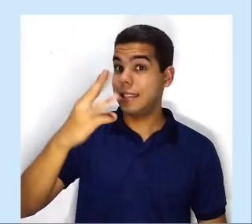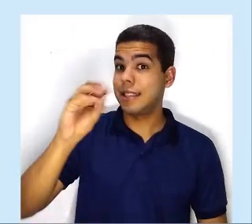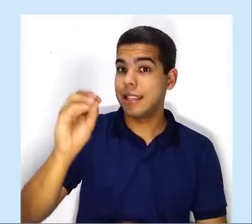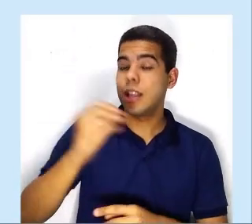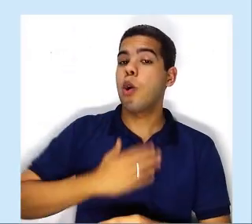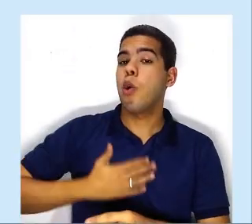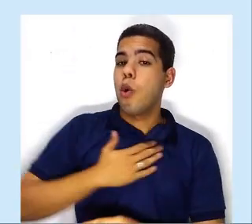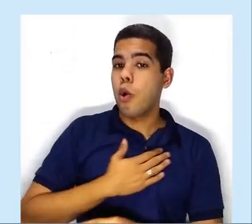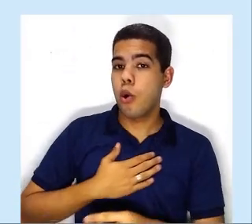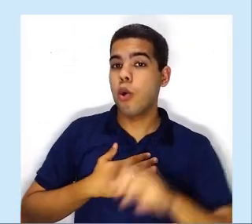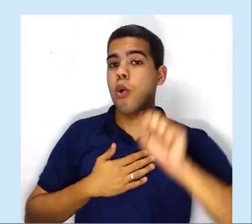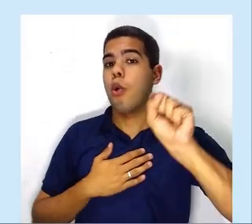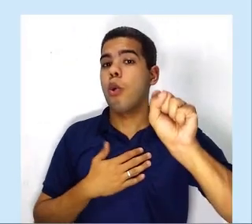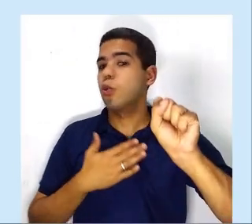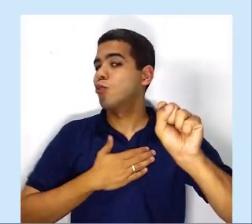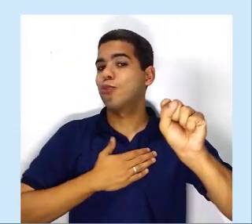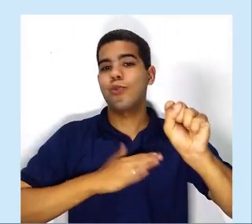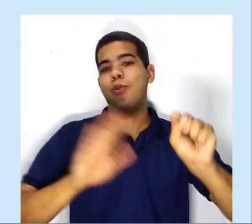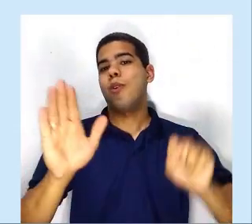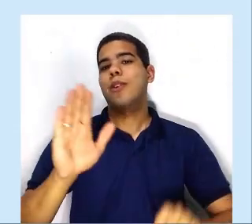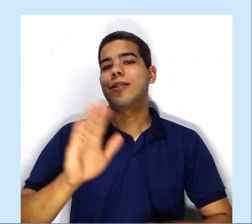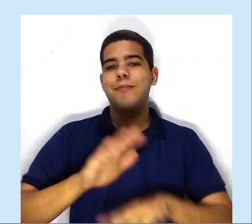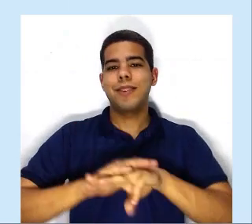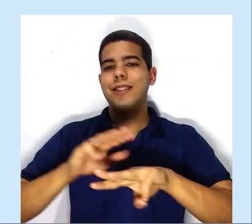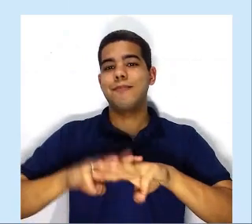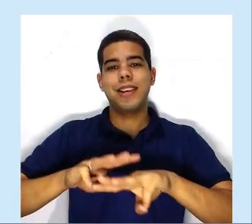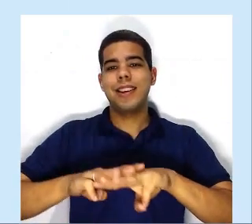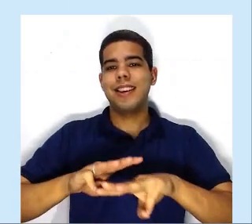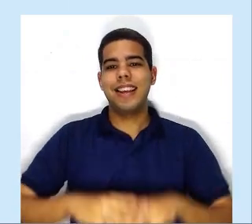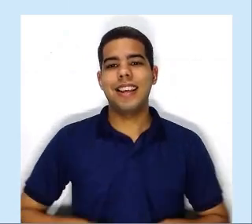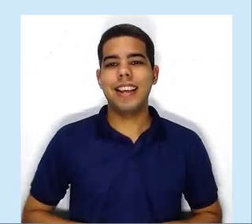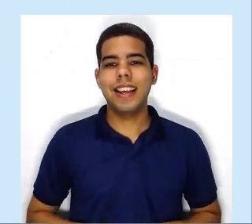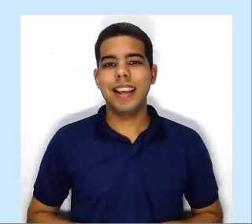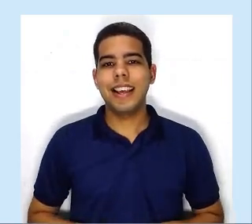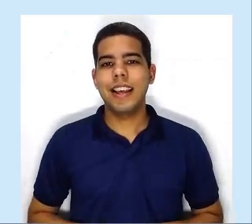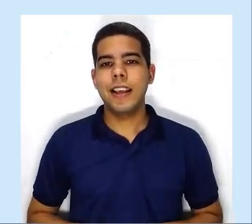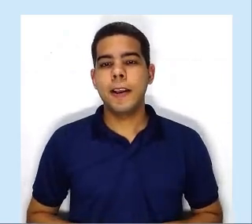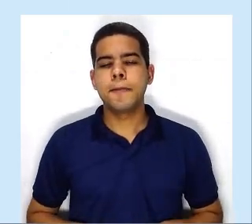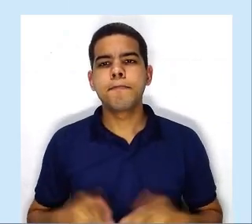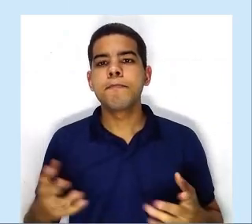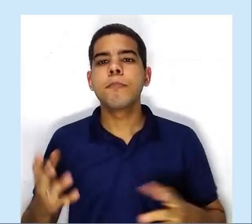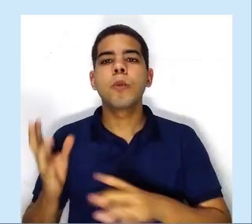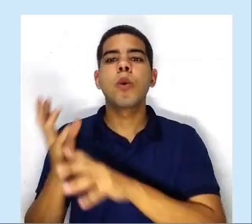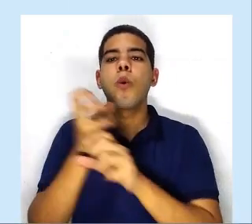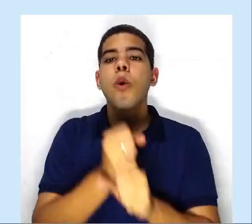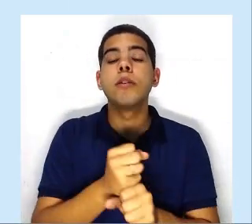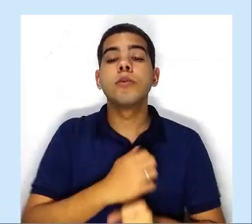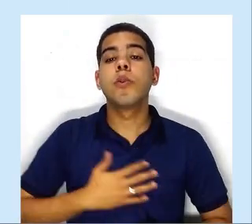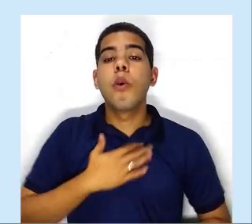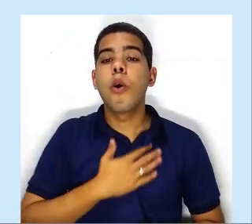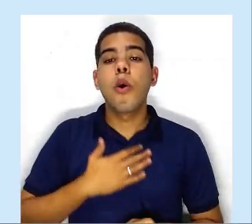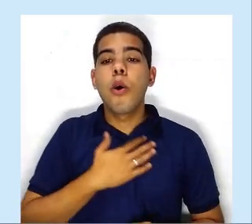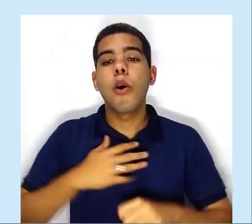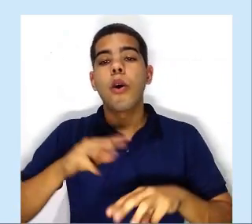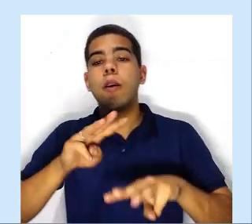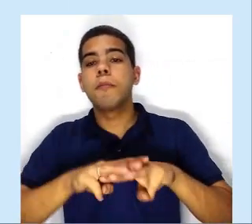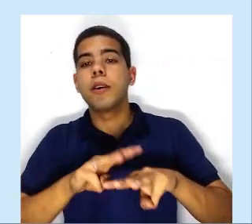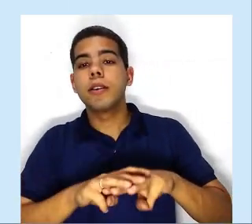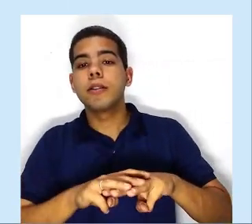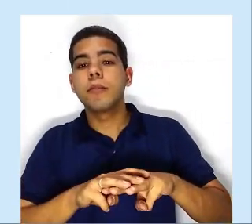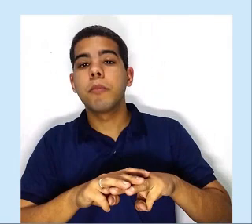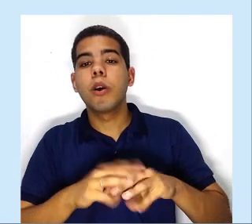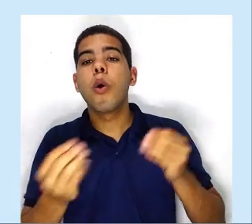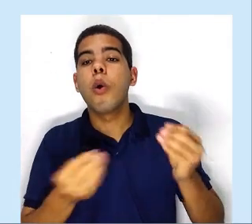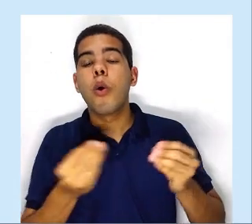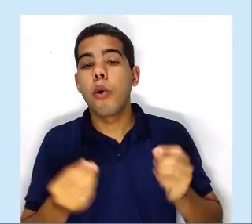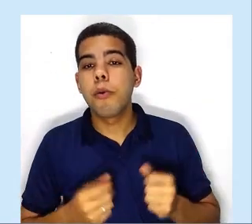vamos avaliar agora, no total de 120 alunos entrevistados, quantos gostam de matemática no primeiro ano do